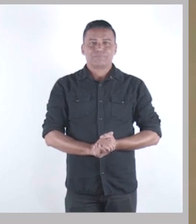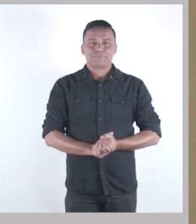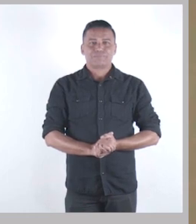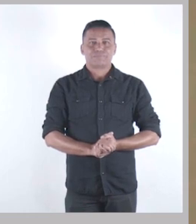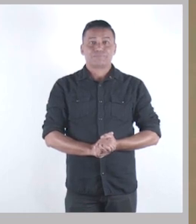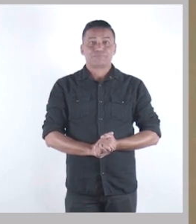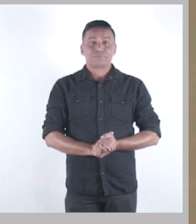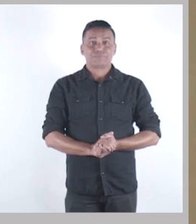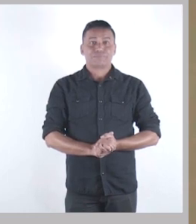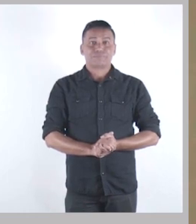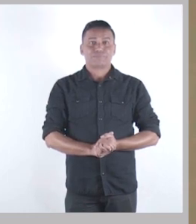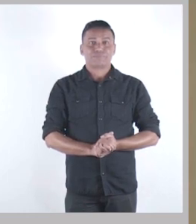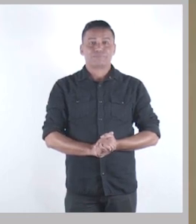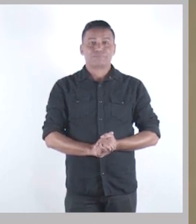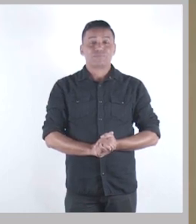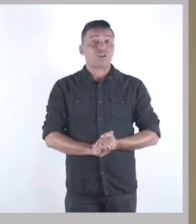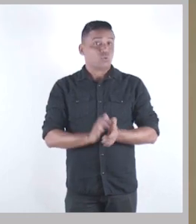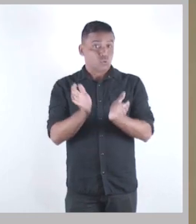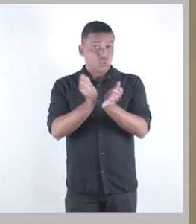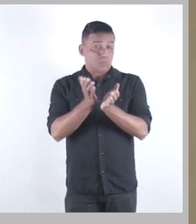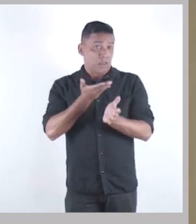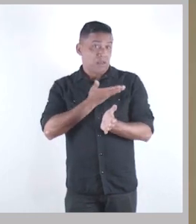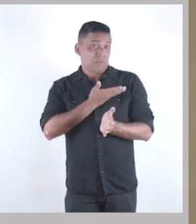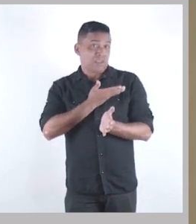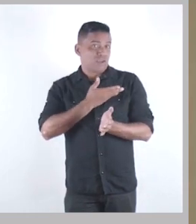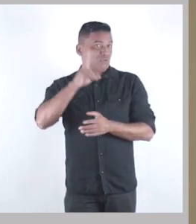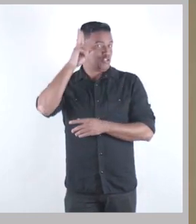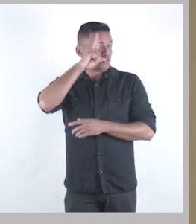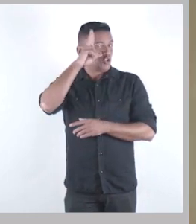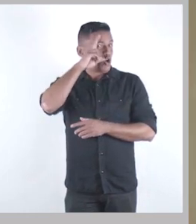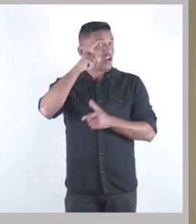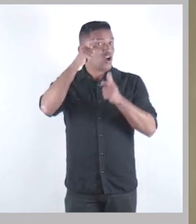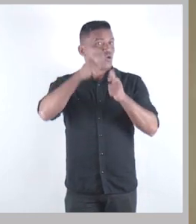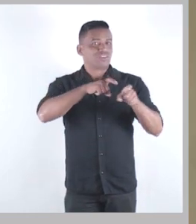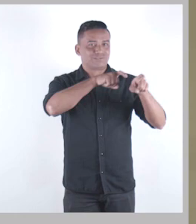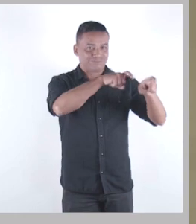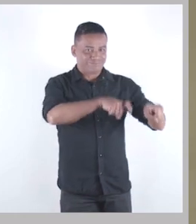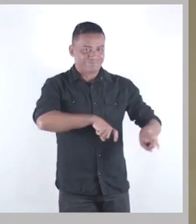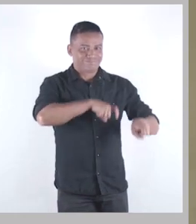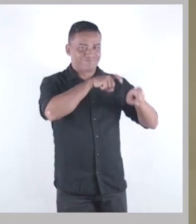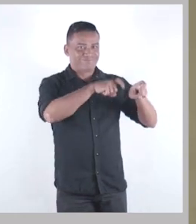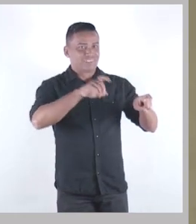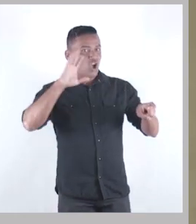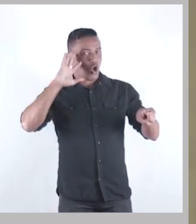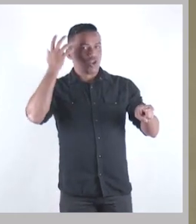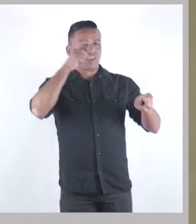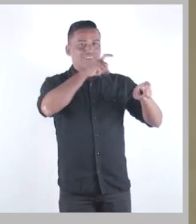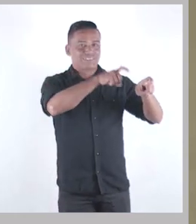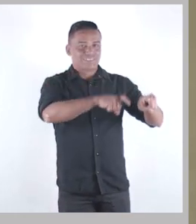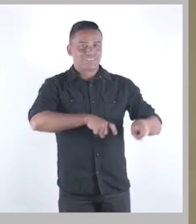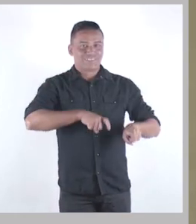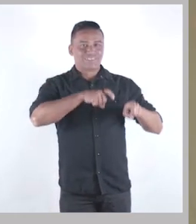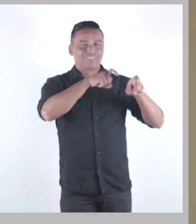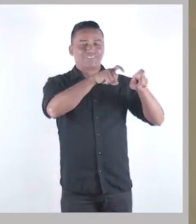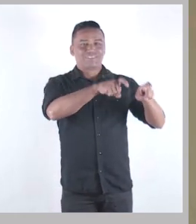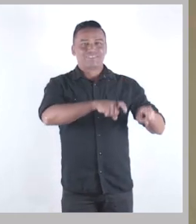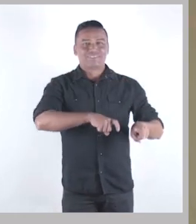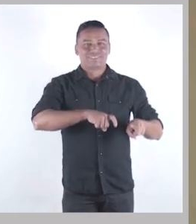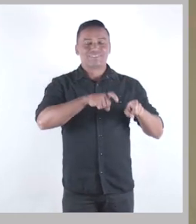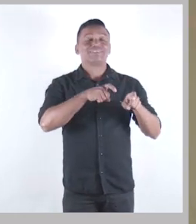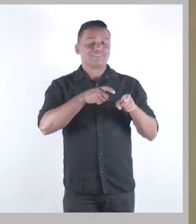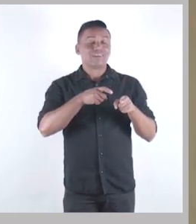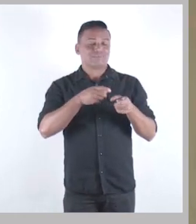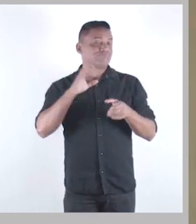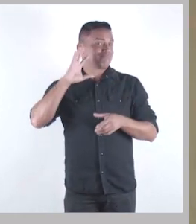colegas de escola, também os amiguinhos. A história passa-se no campo, portanto eu identificava muito com esse livrinho, exatamente porque a história passa-se